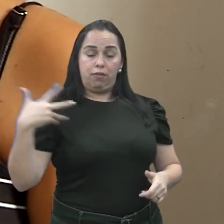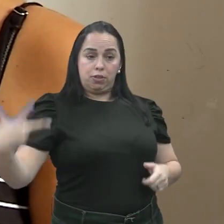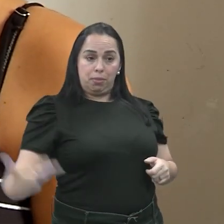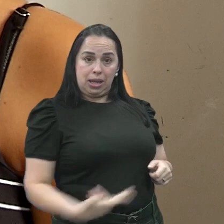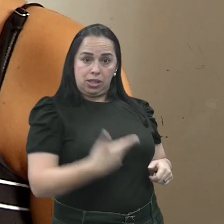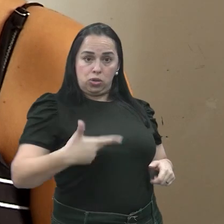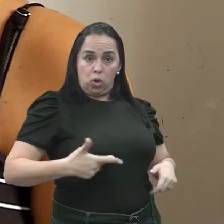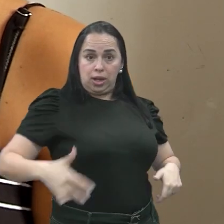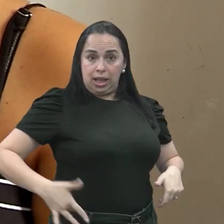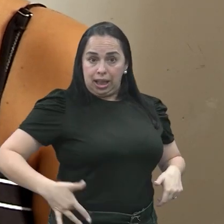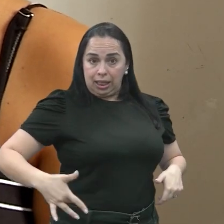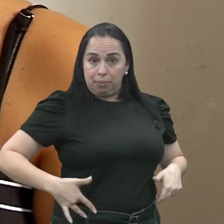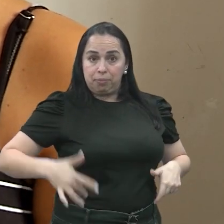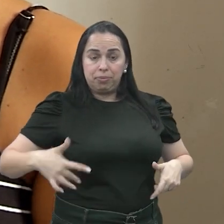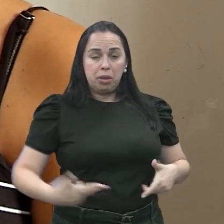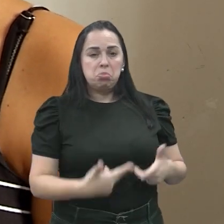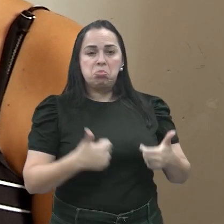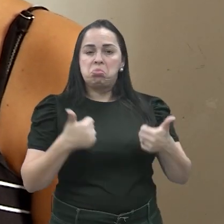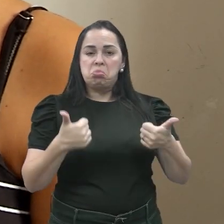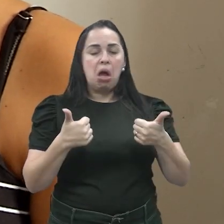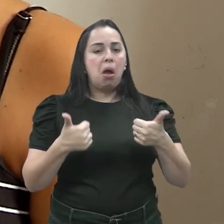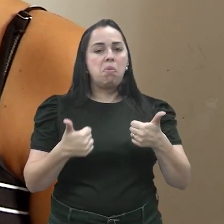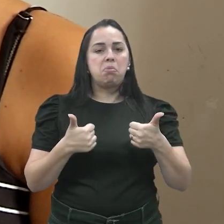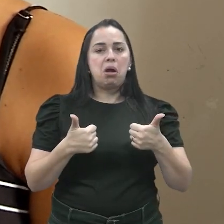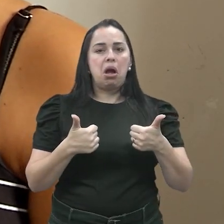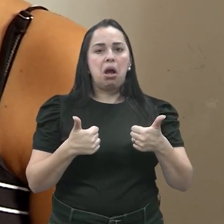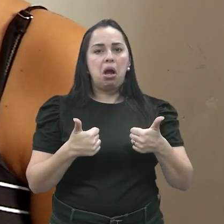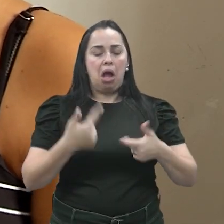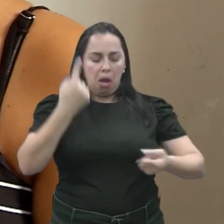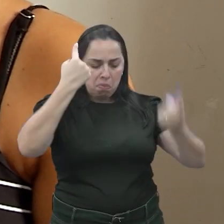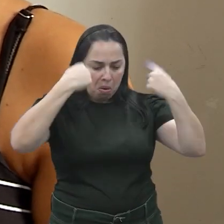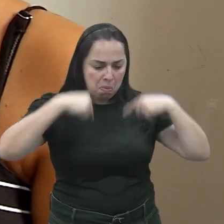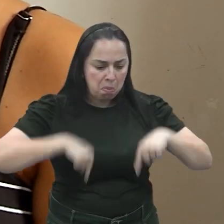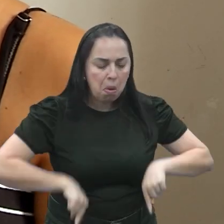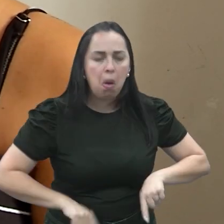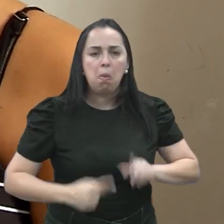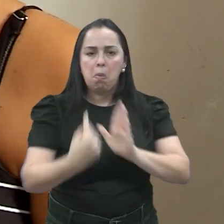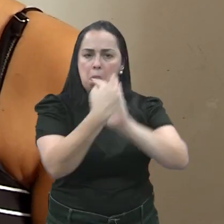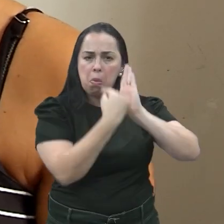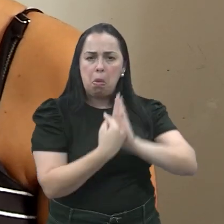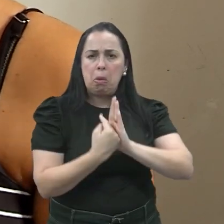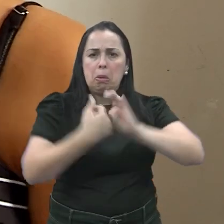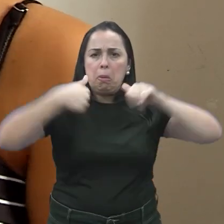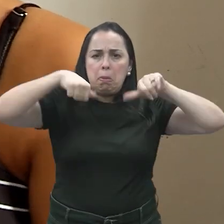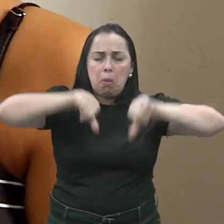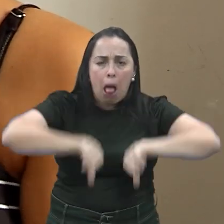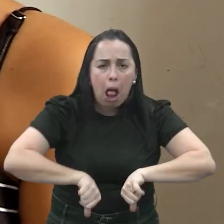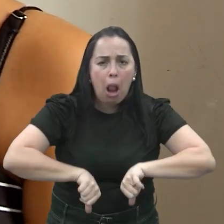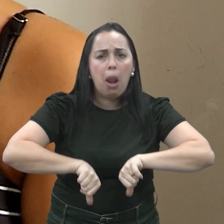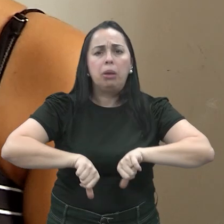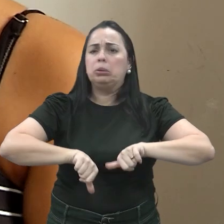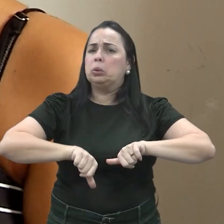Eu fiz a cirurgia de apêndice e nisso constou que estava tudo baixo, as coisas do meu corpo.